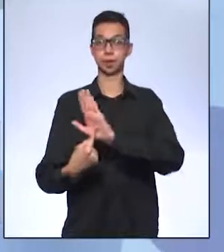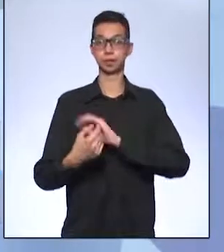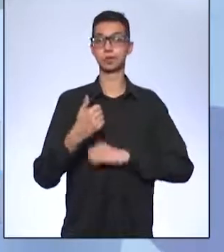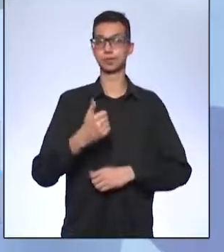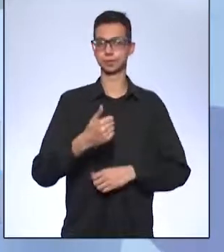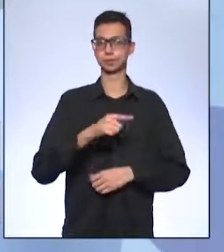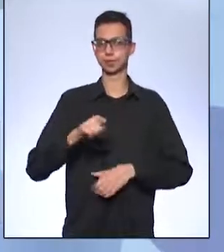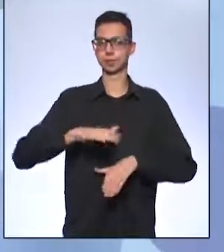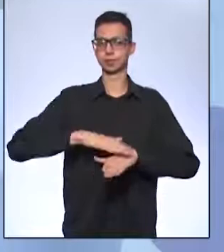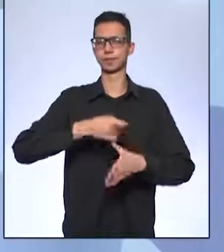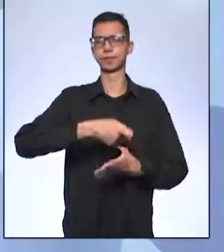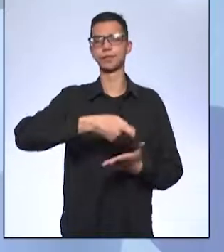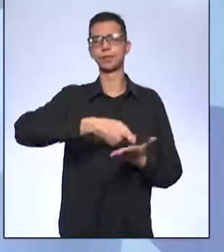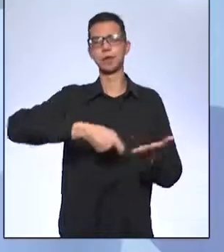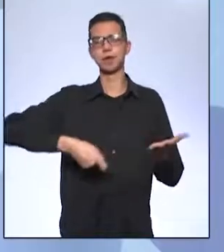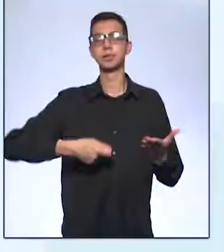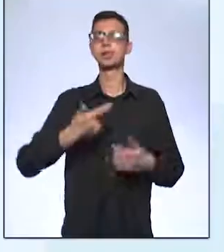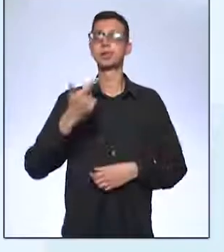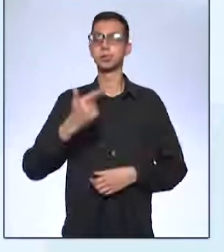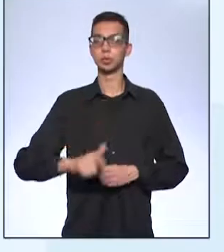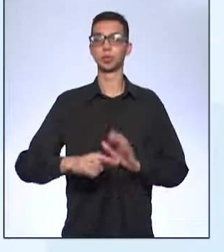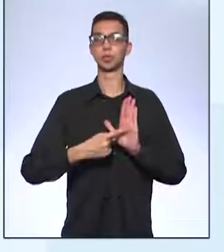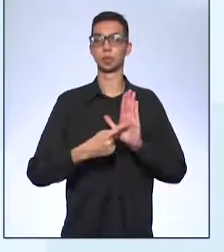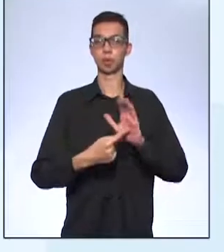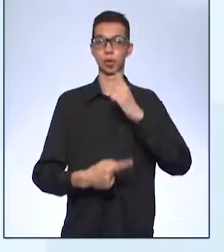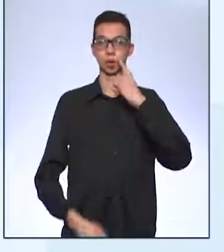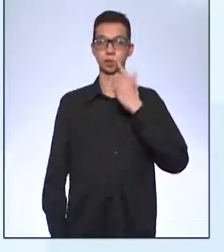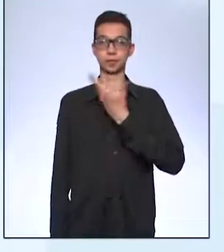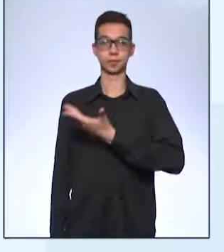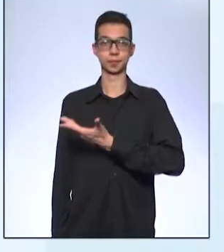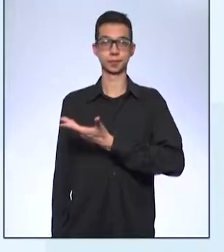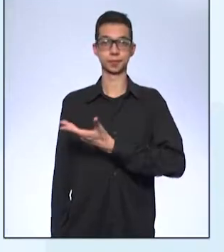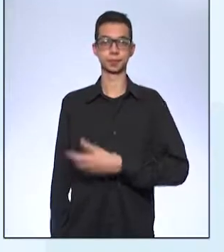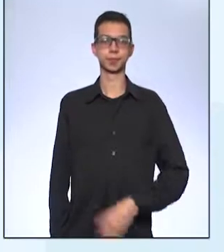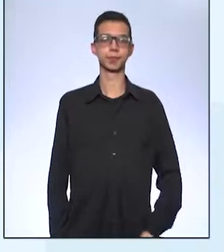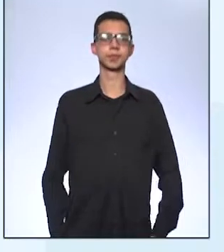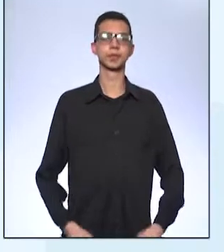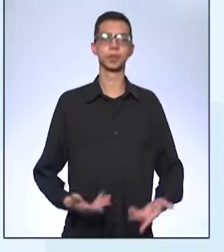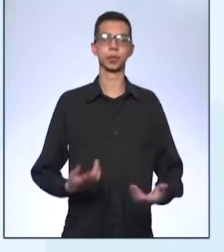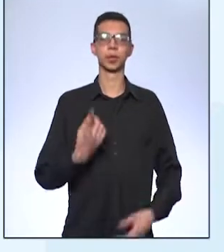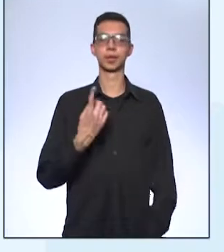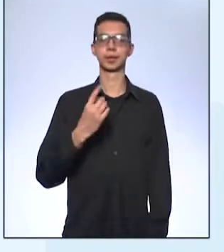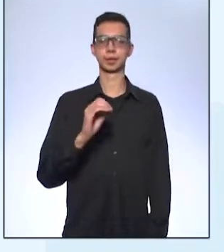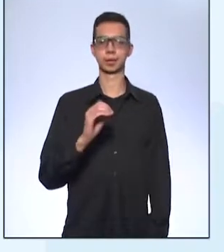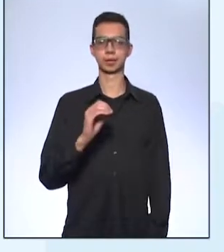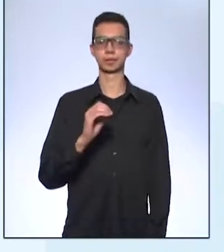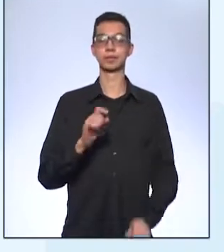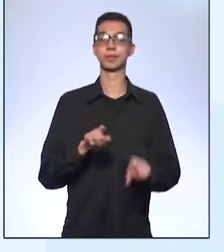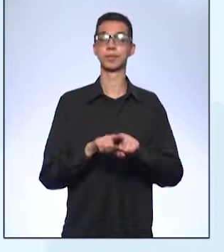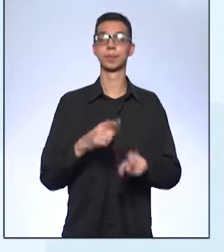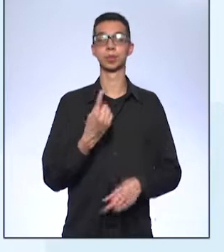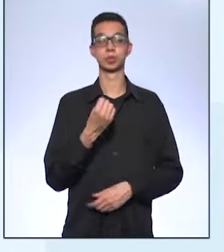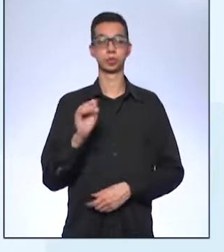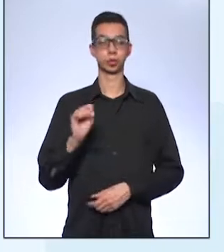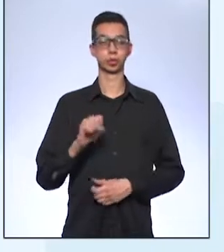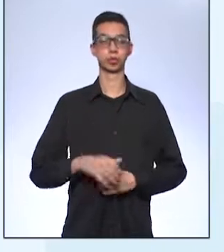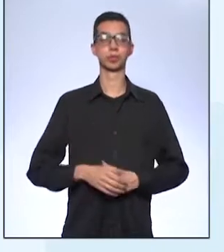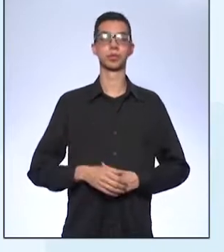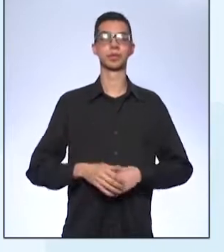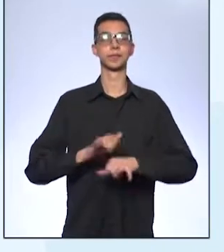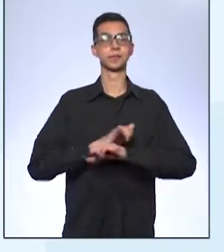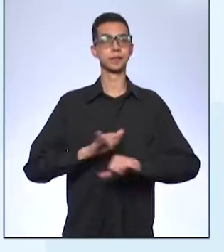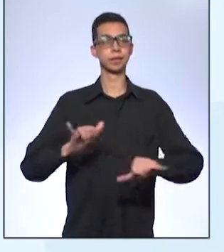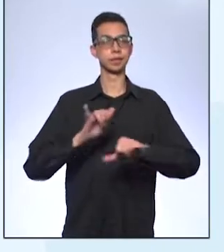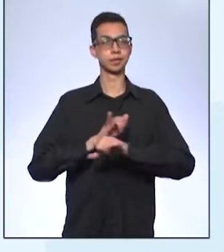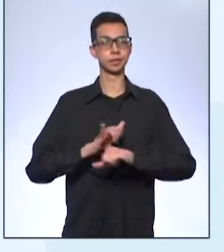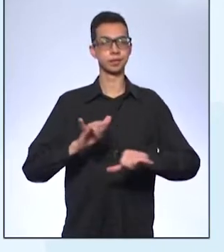vamos mostrar a habilidade de novo na tela. Então, a gente fez a habilidade 10 e 18, então a gente falou, e a gente vai desenvolver